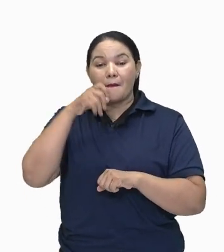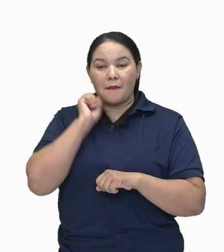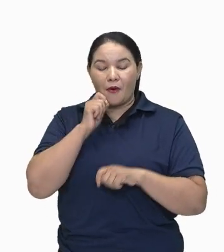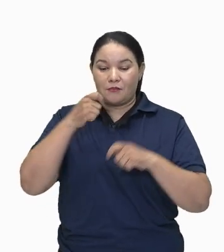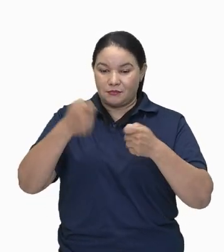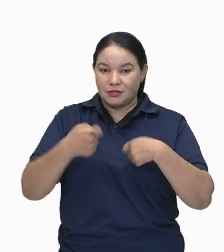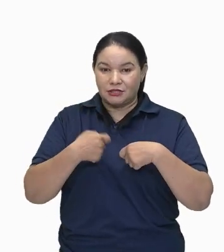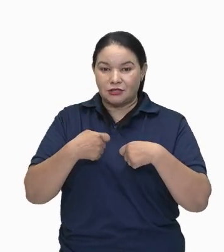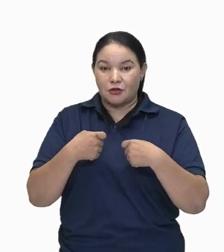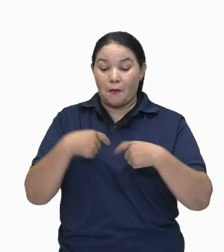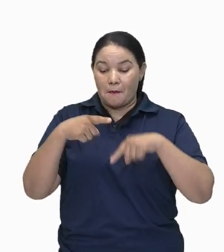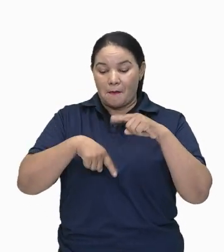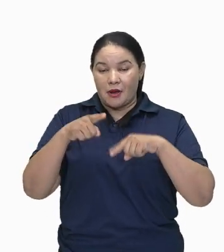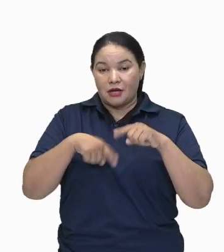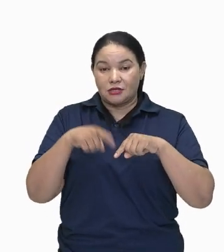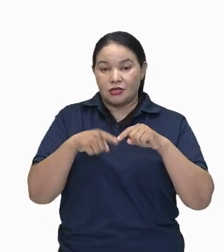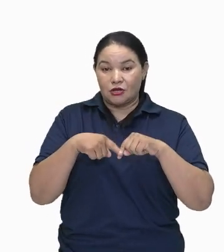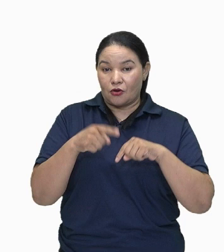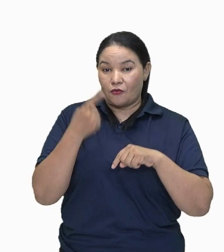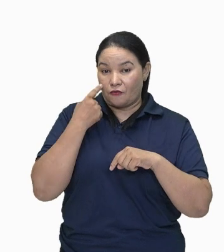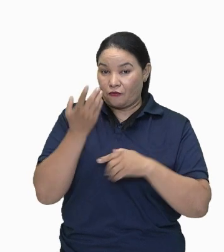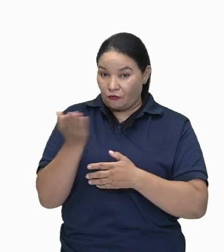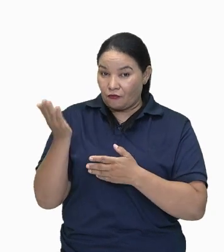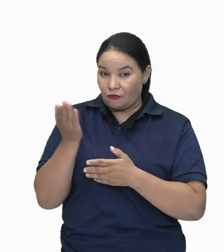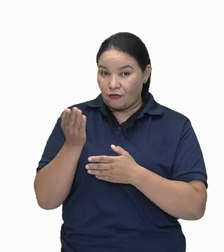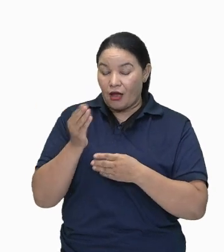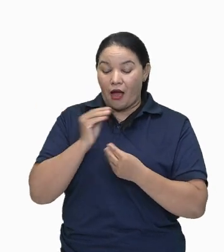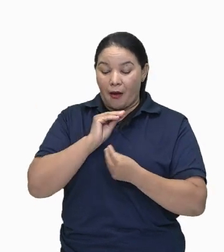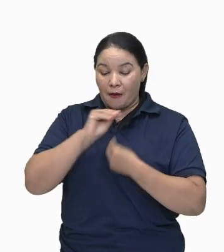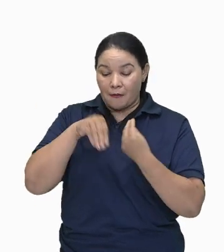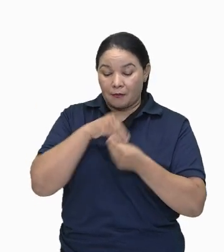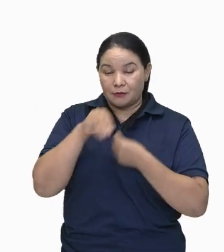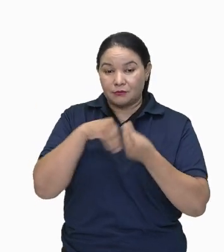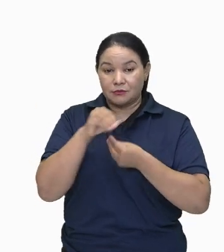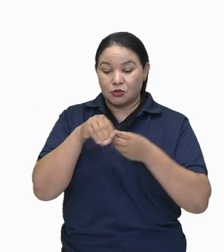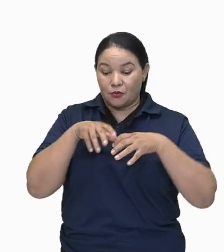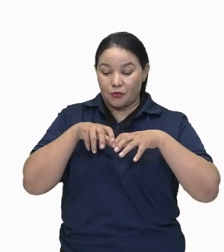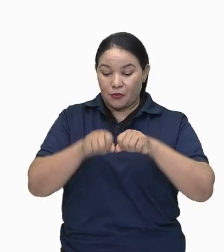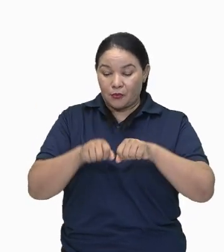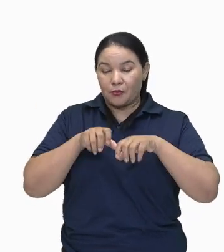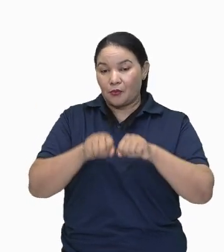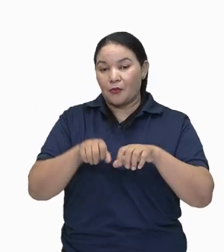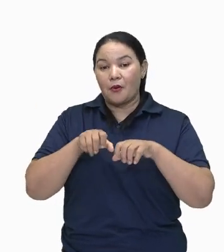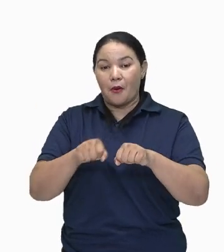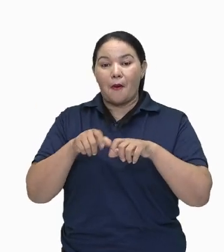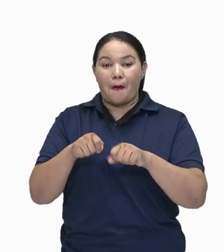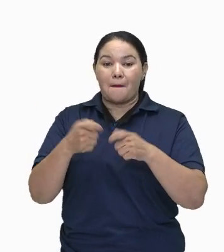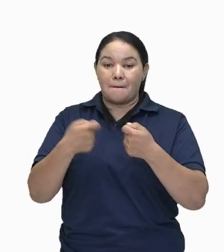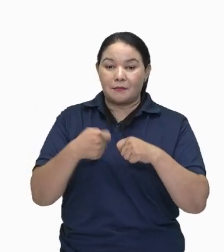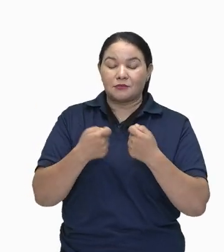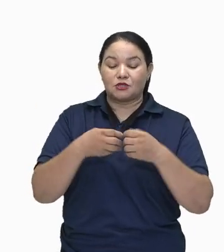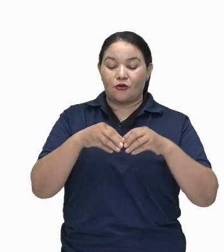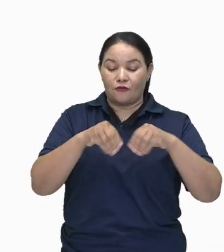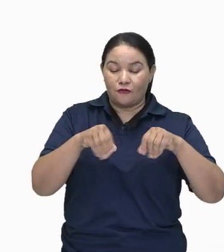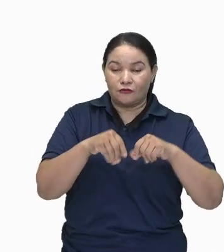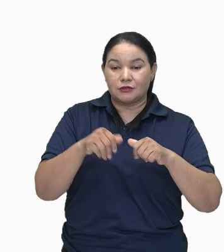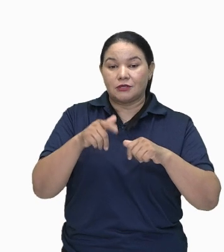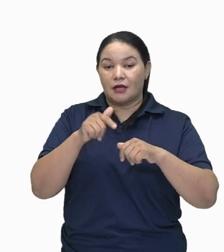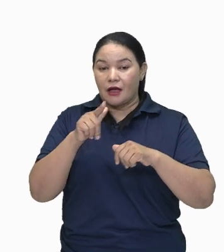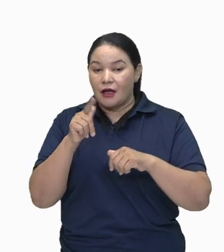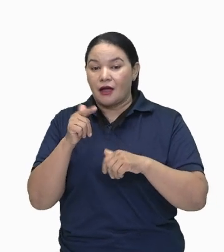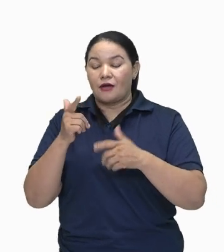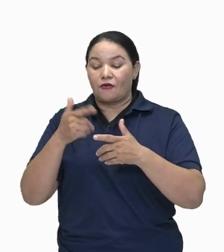esses ingredientes que vocês estão vendo na imagem, tá? Que é a farinha, a água, o